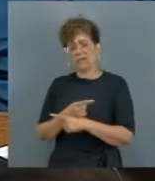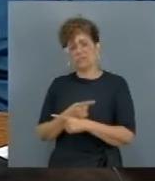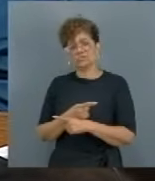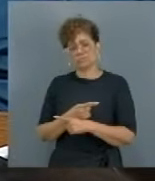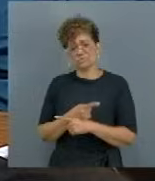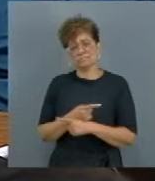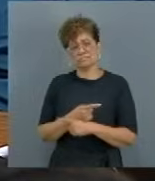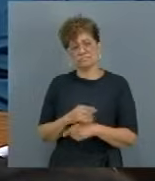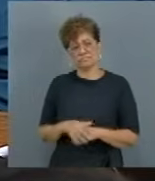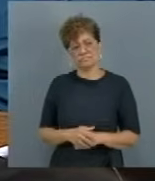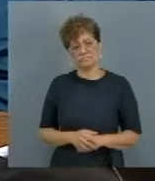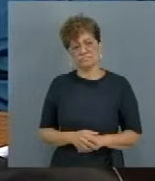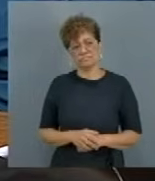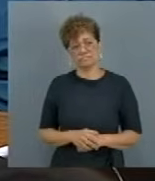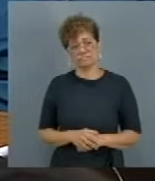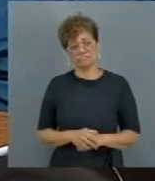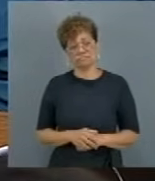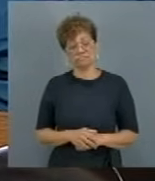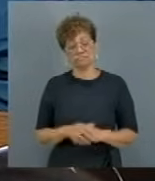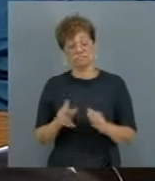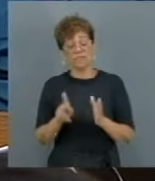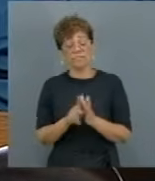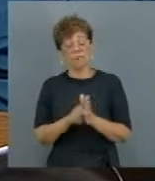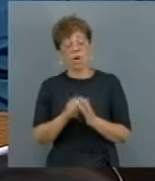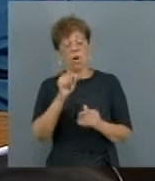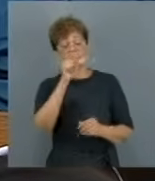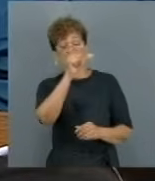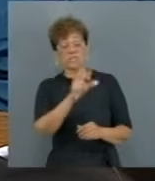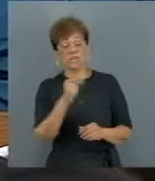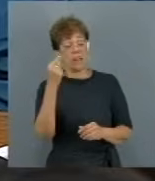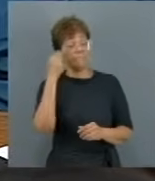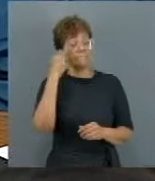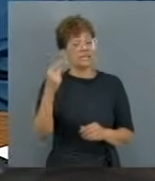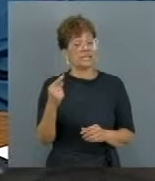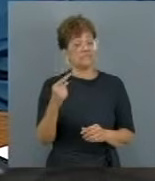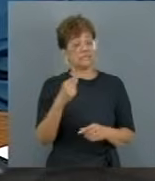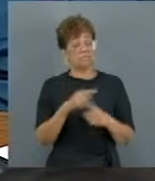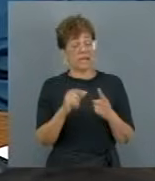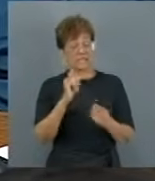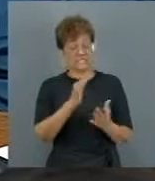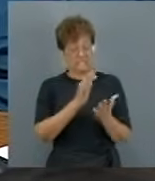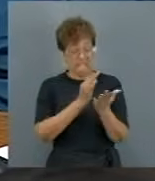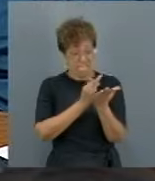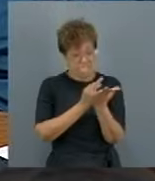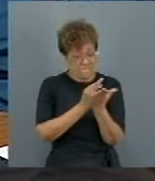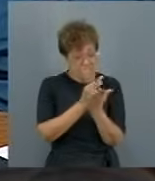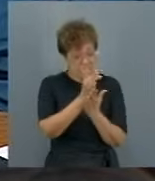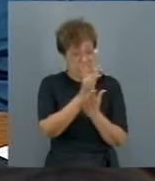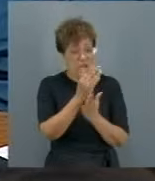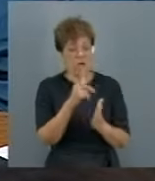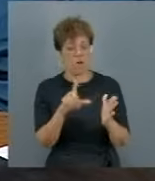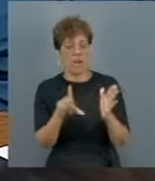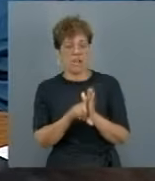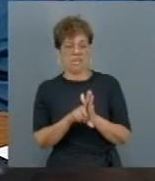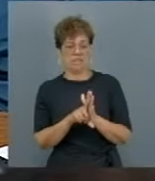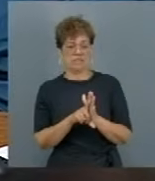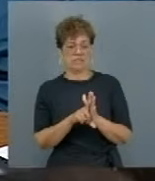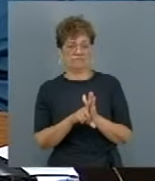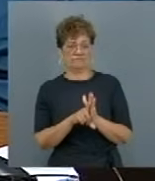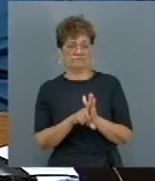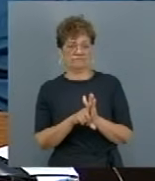do que ele pensa, o fato dele se manter fiel à lei é um